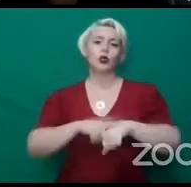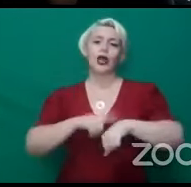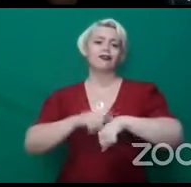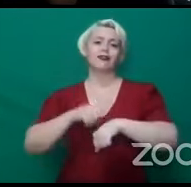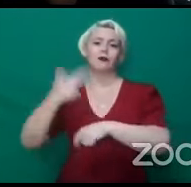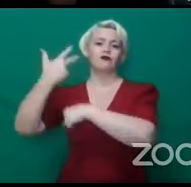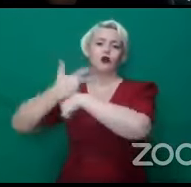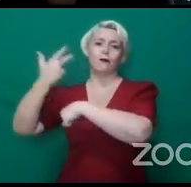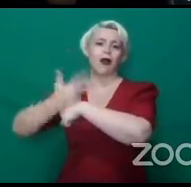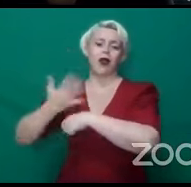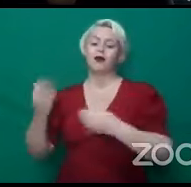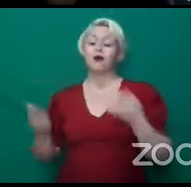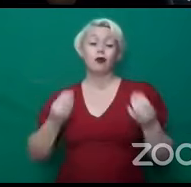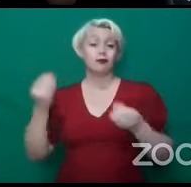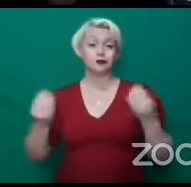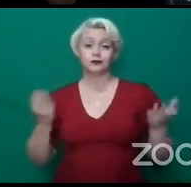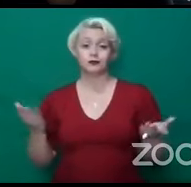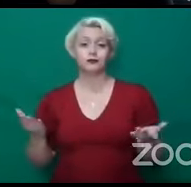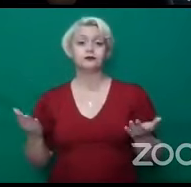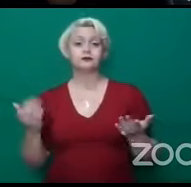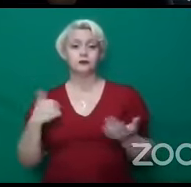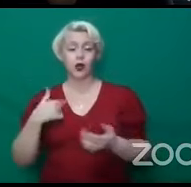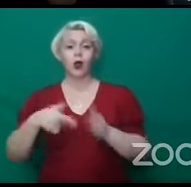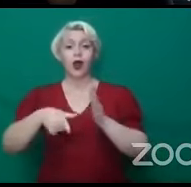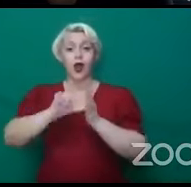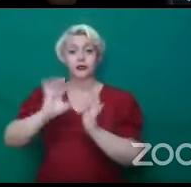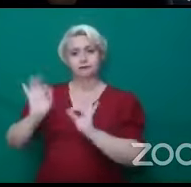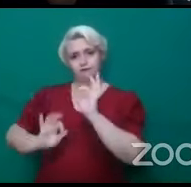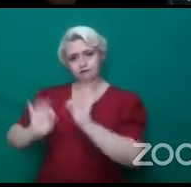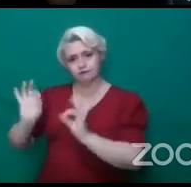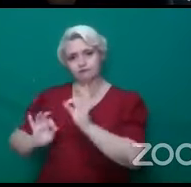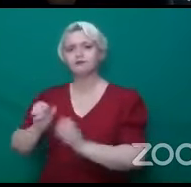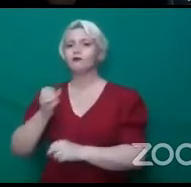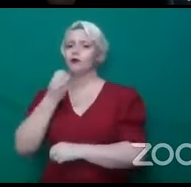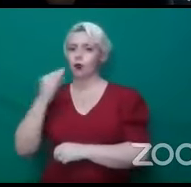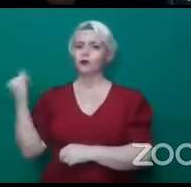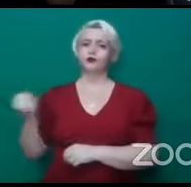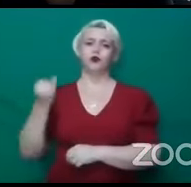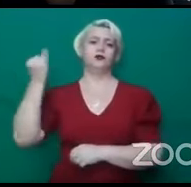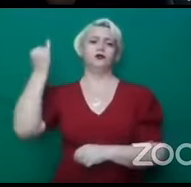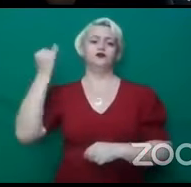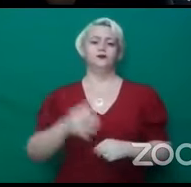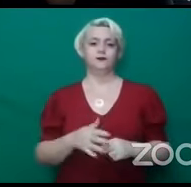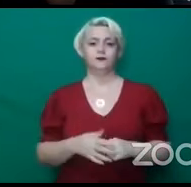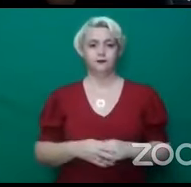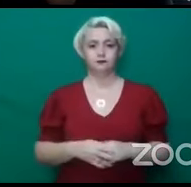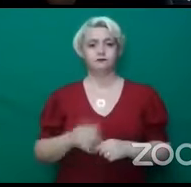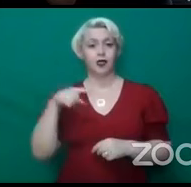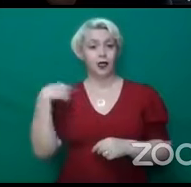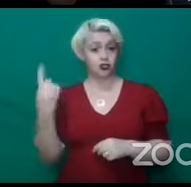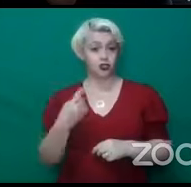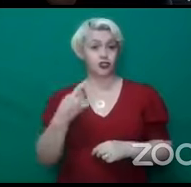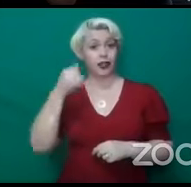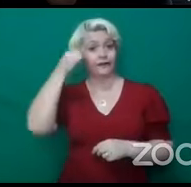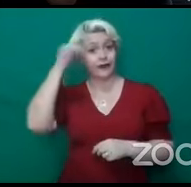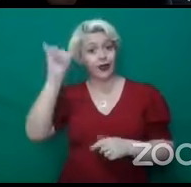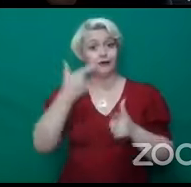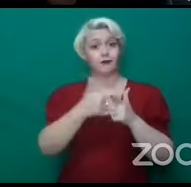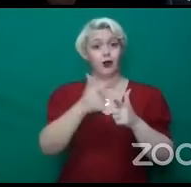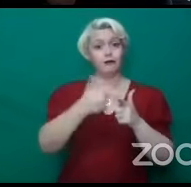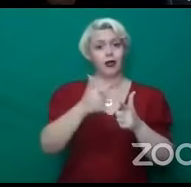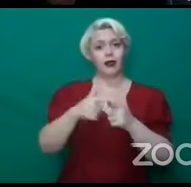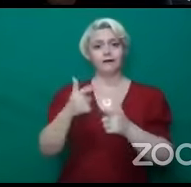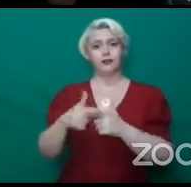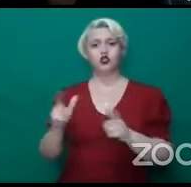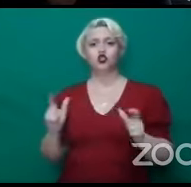né? Então, essa pré-produção foi muito importante, inclusive, assim, para a gente não ter tanto imprevisto